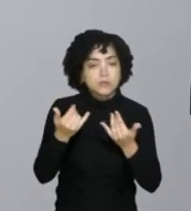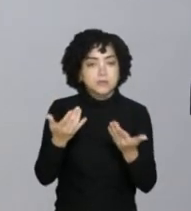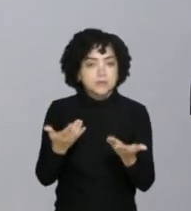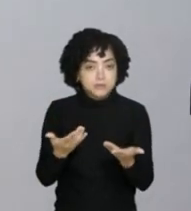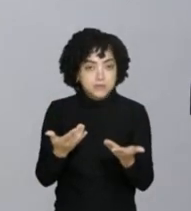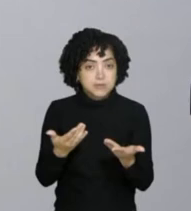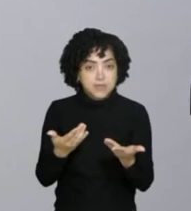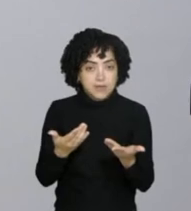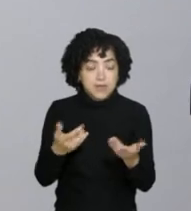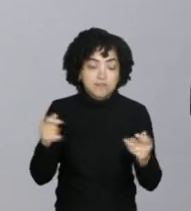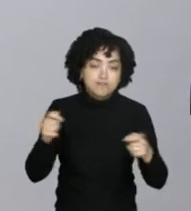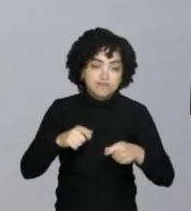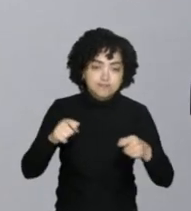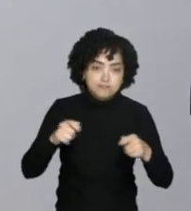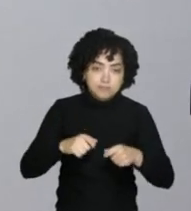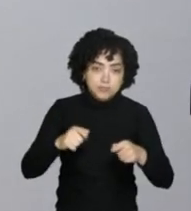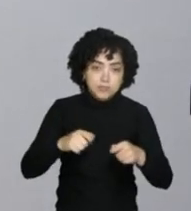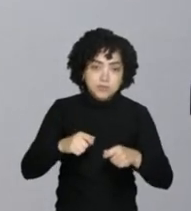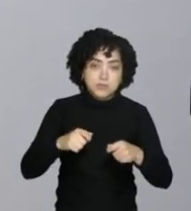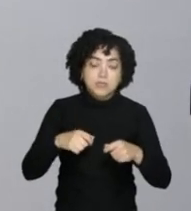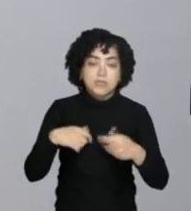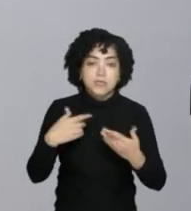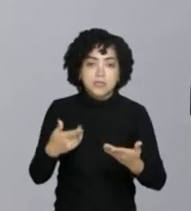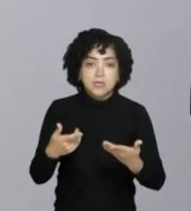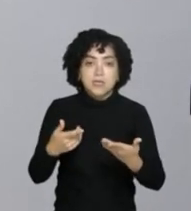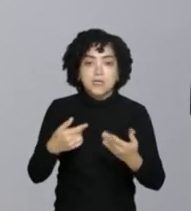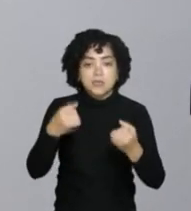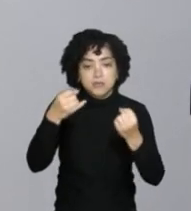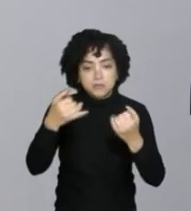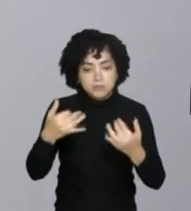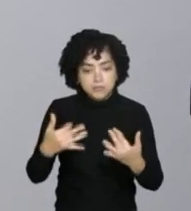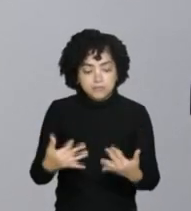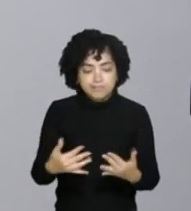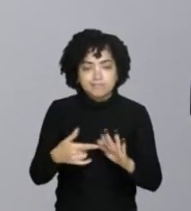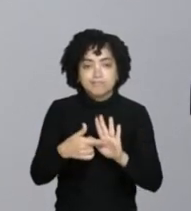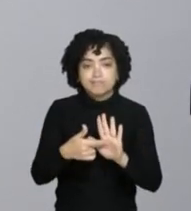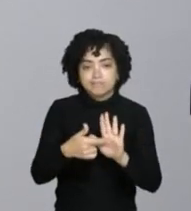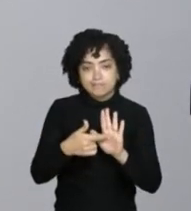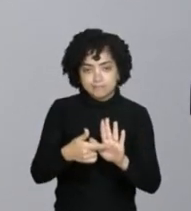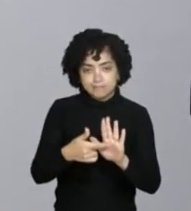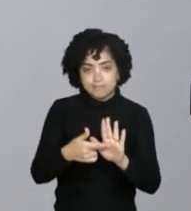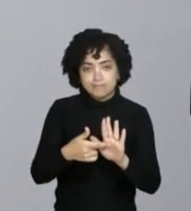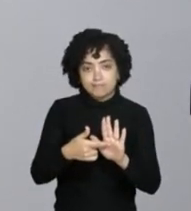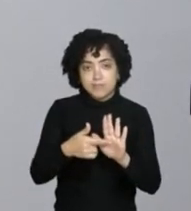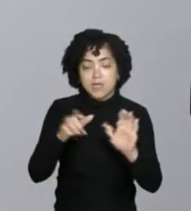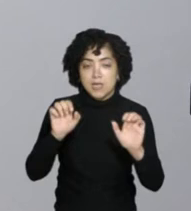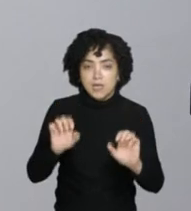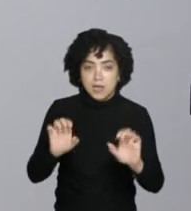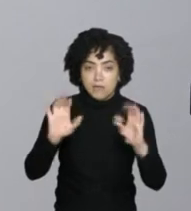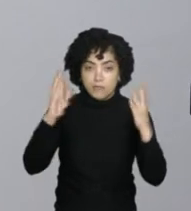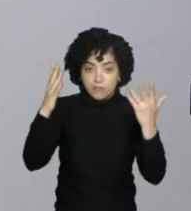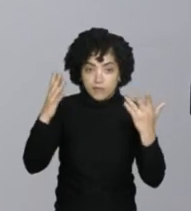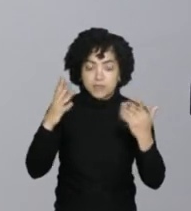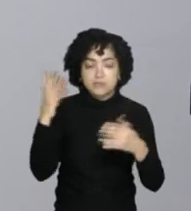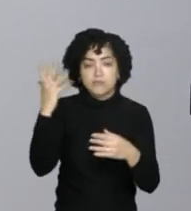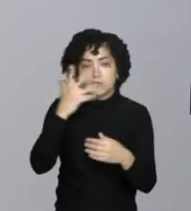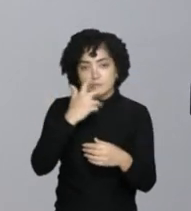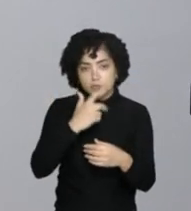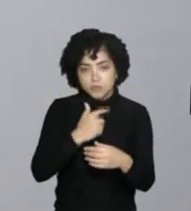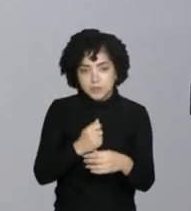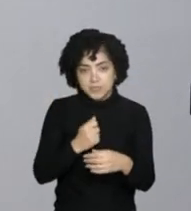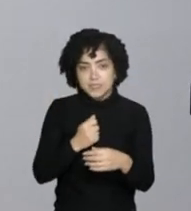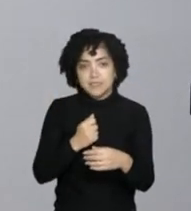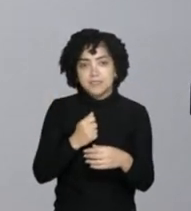coisas possíveis e trazendo também as coisas que de lá de bem também. Que a festa foi muito bonita, especialmente do cinema